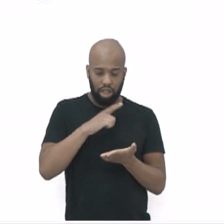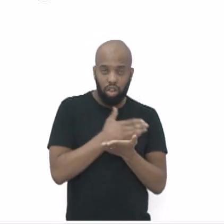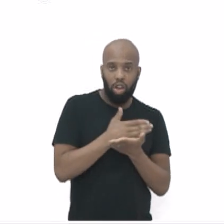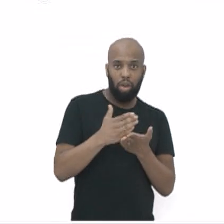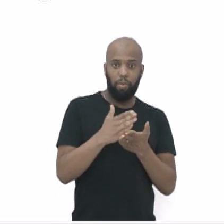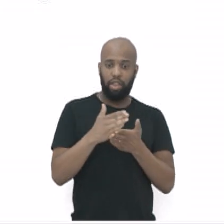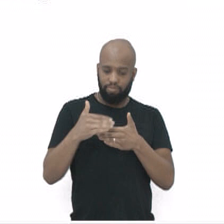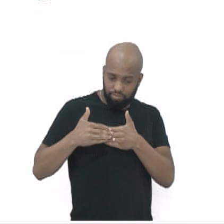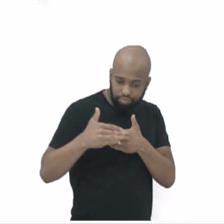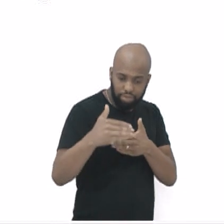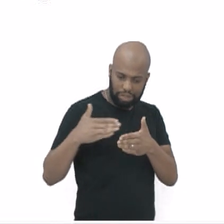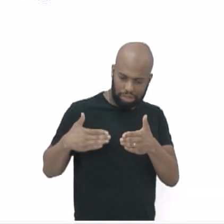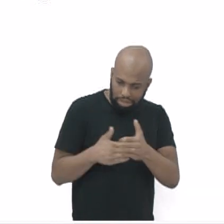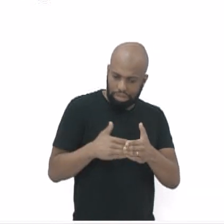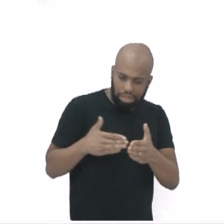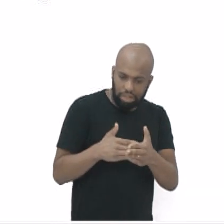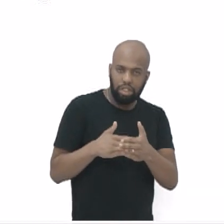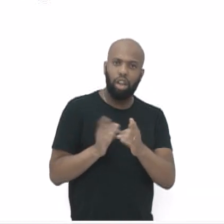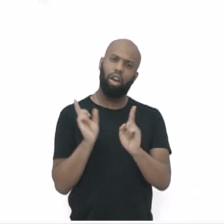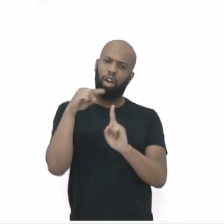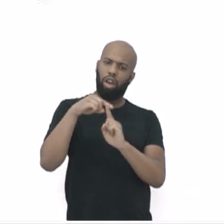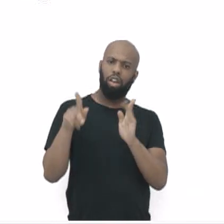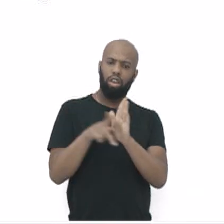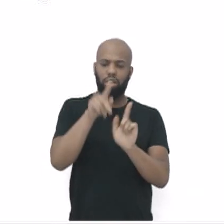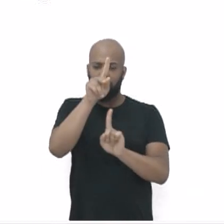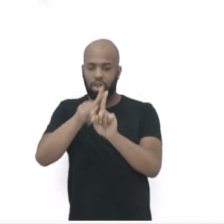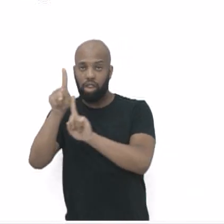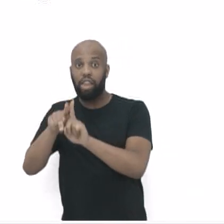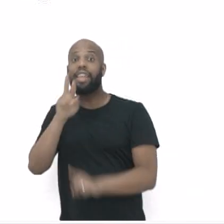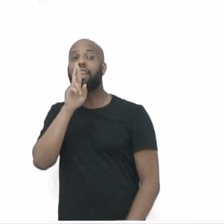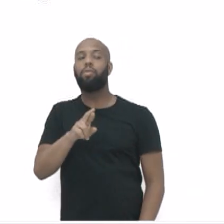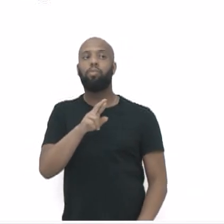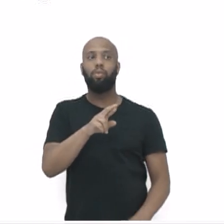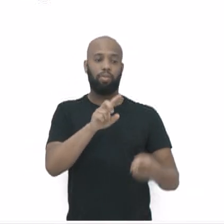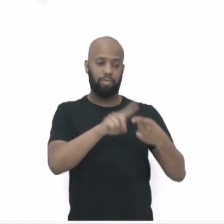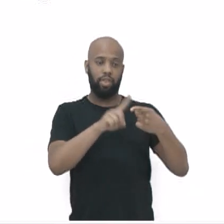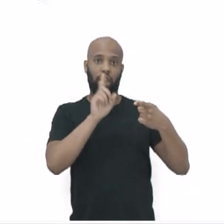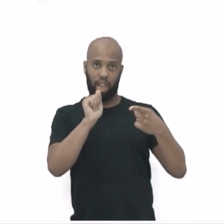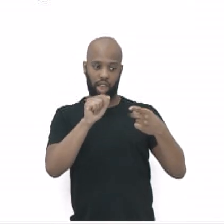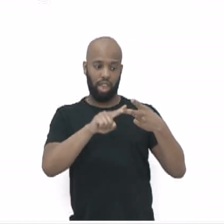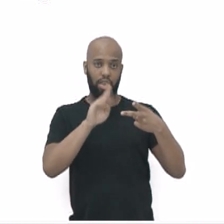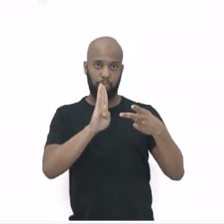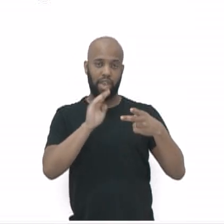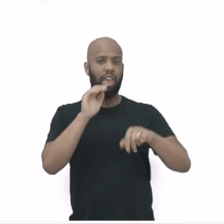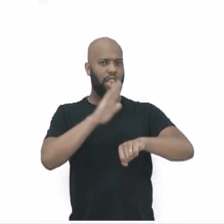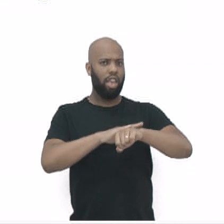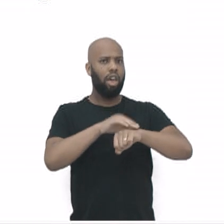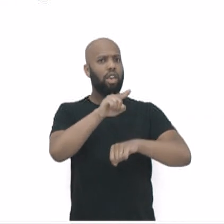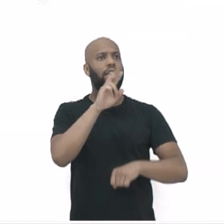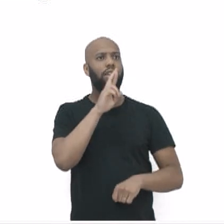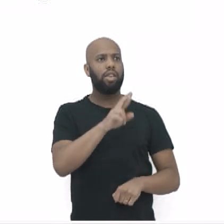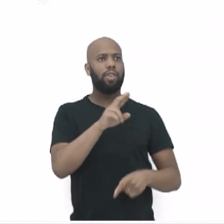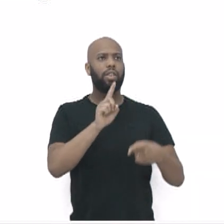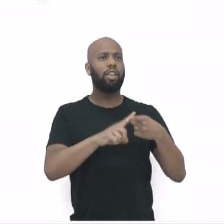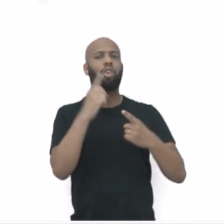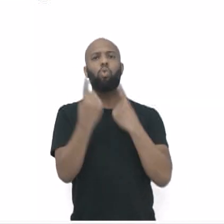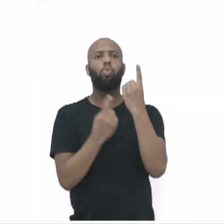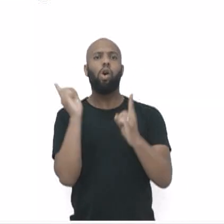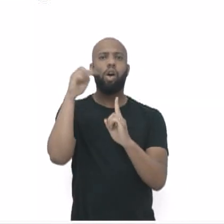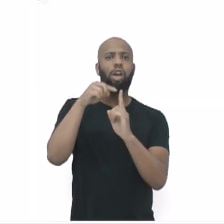conflitos internos e externos, tá certo? E às vezes eles se misturam, a gente está fazendo uma divisão